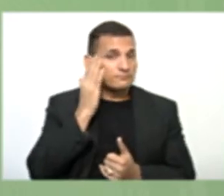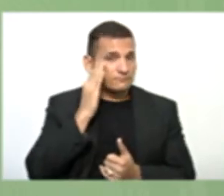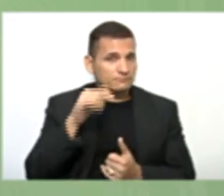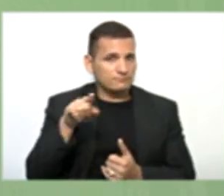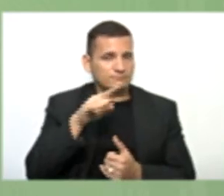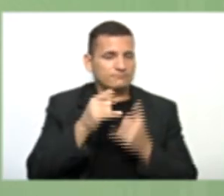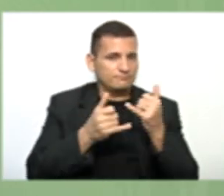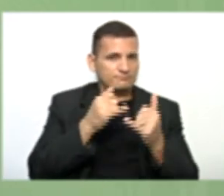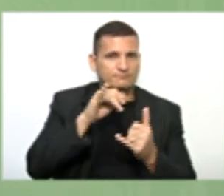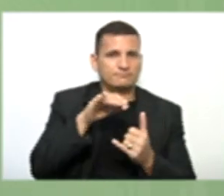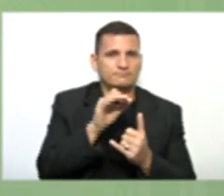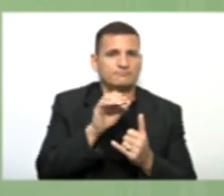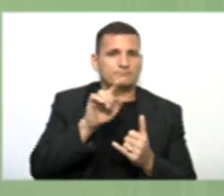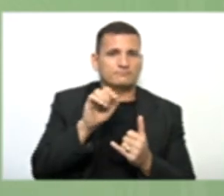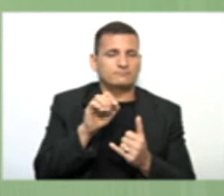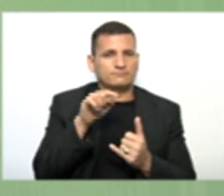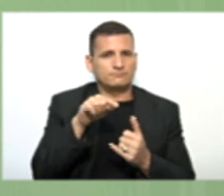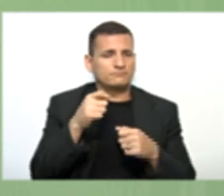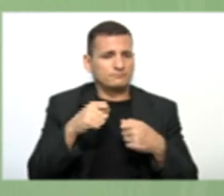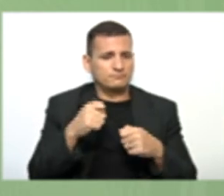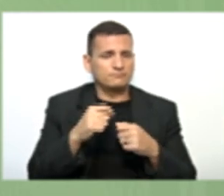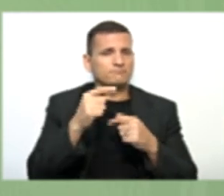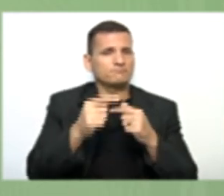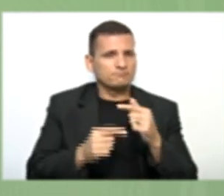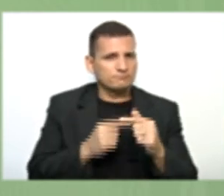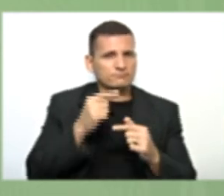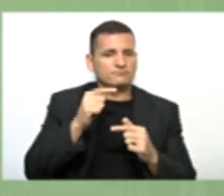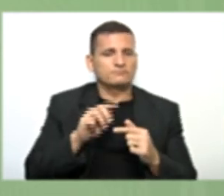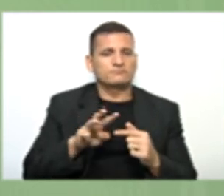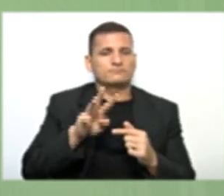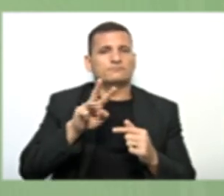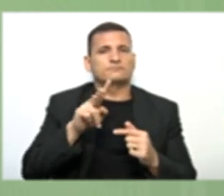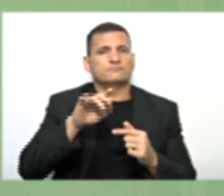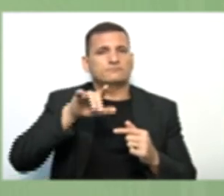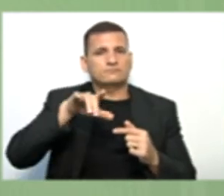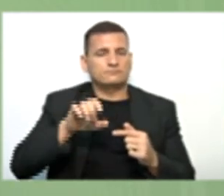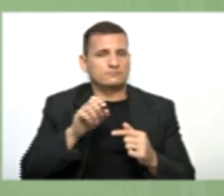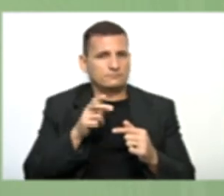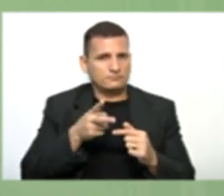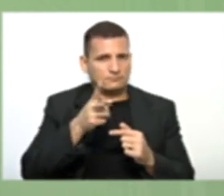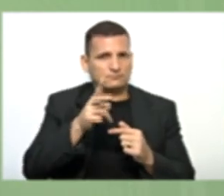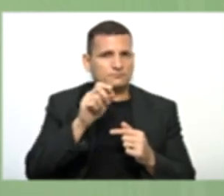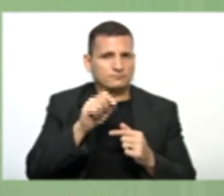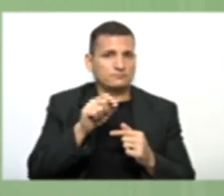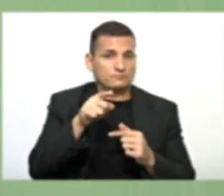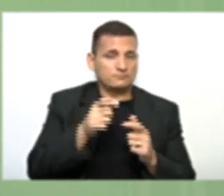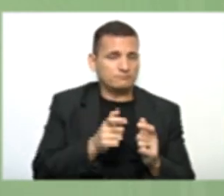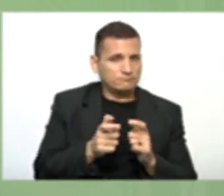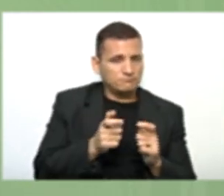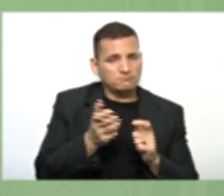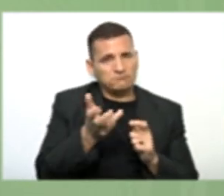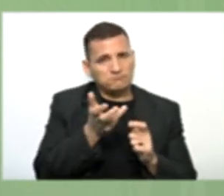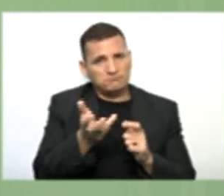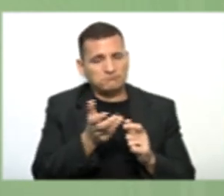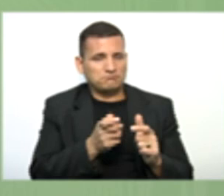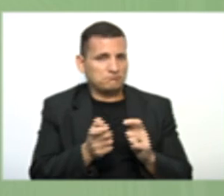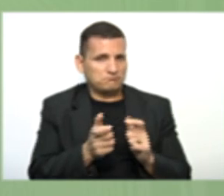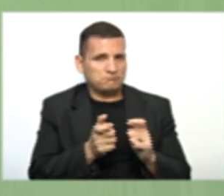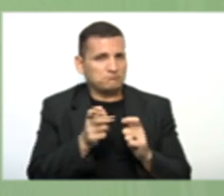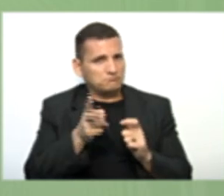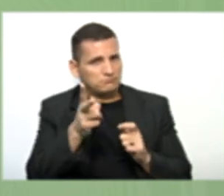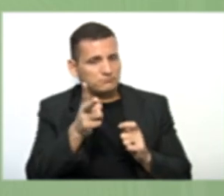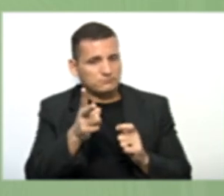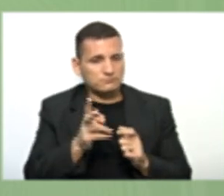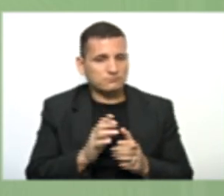bastante, né, professor? Precisa de um laço while para continuar executando enquanto você quiser jogar.